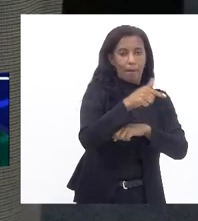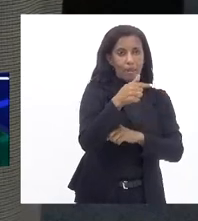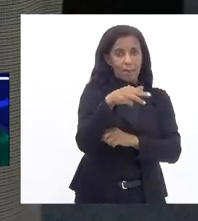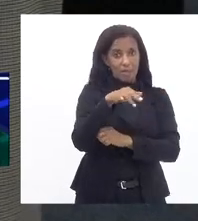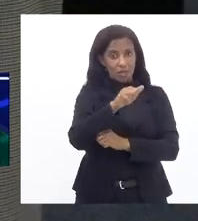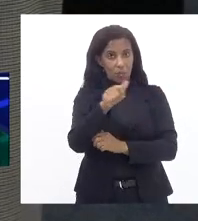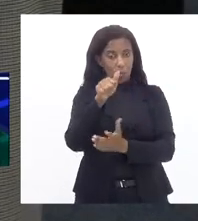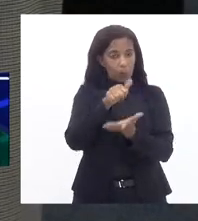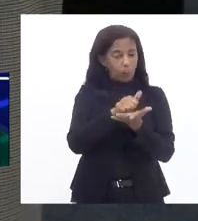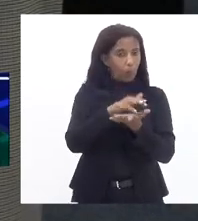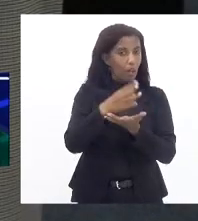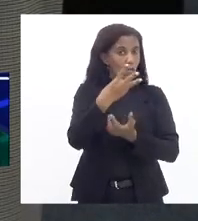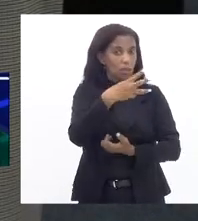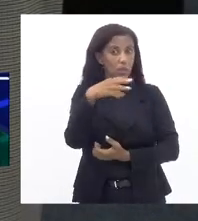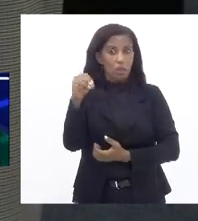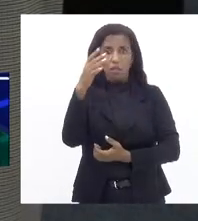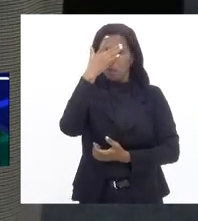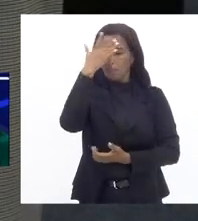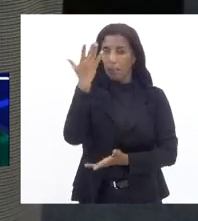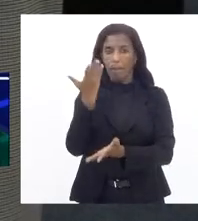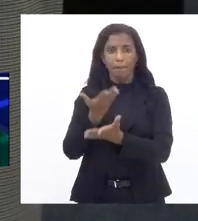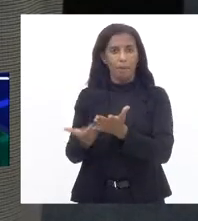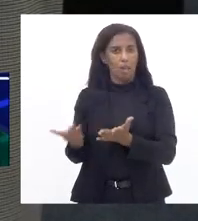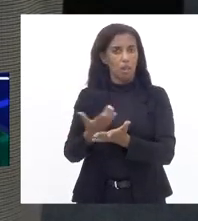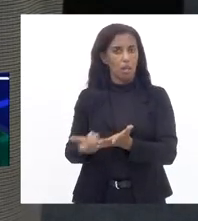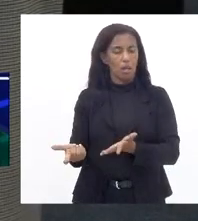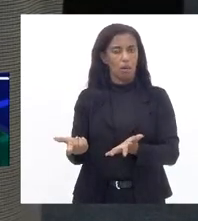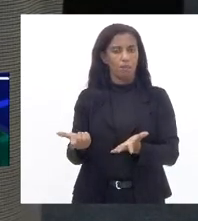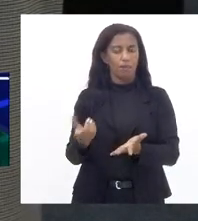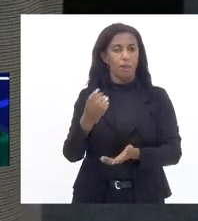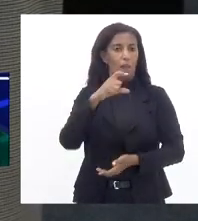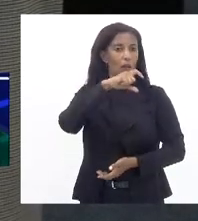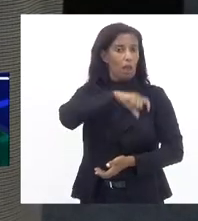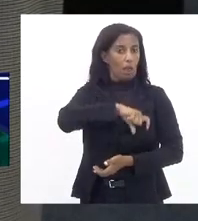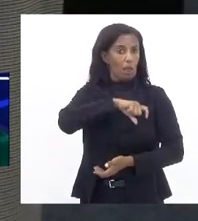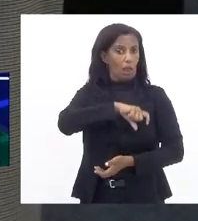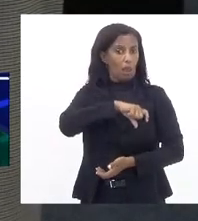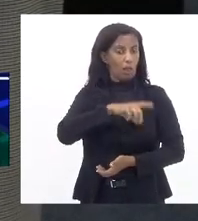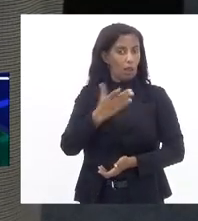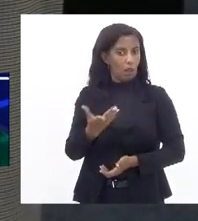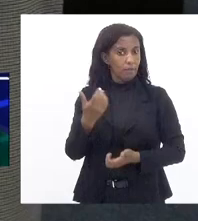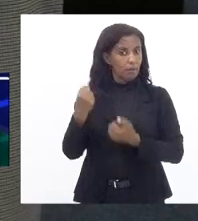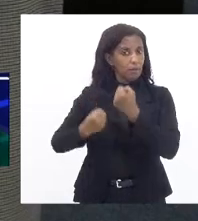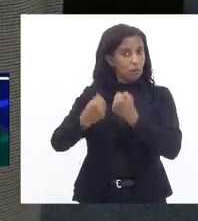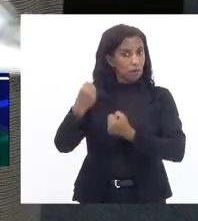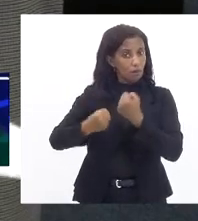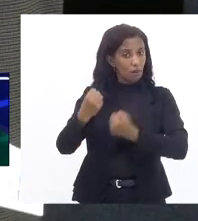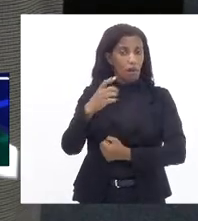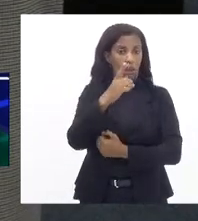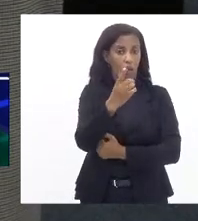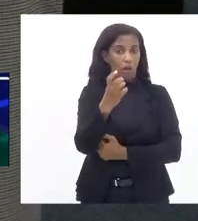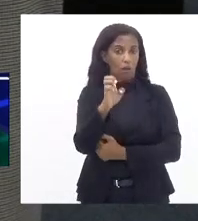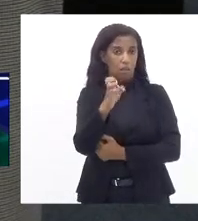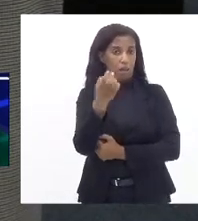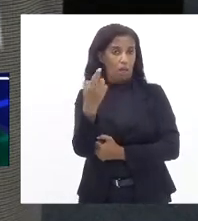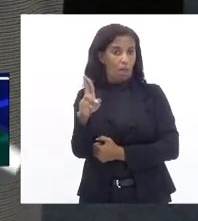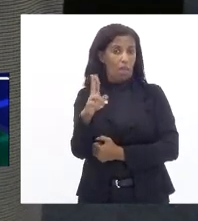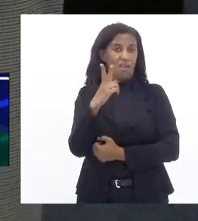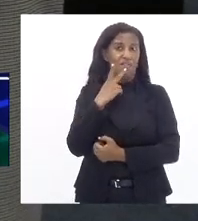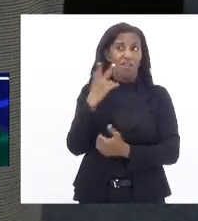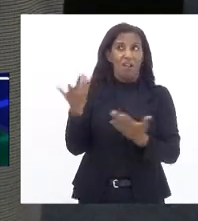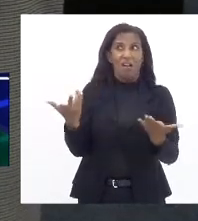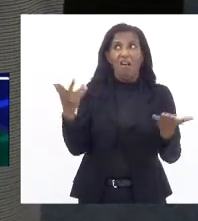multas, 300 pessoas perderam a habilitação. Aí o DR, um dia, disse o seguinte: